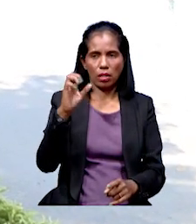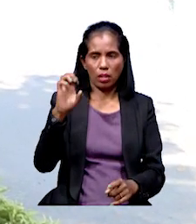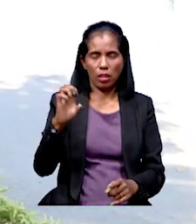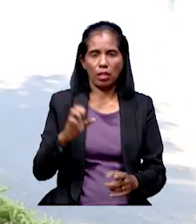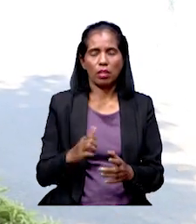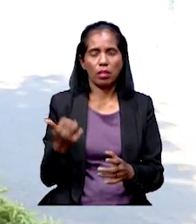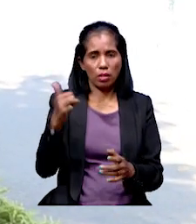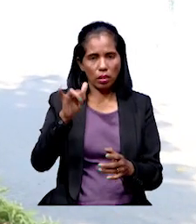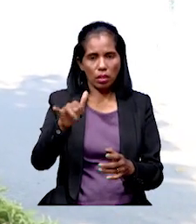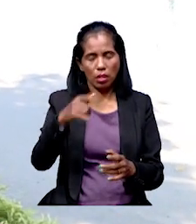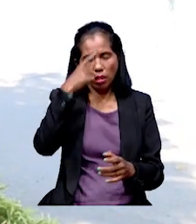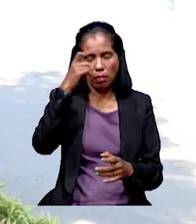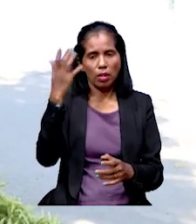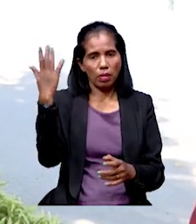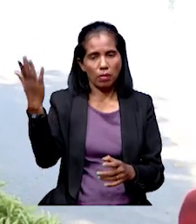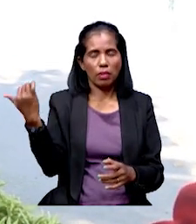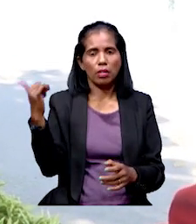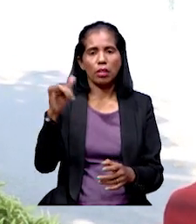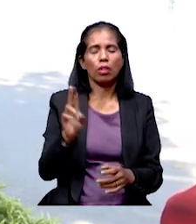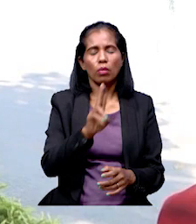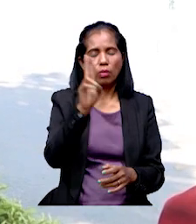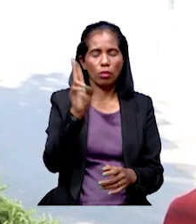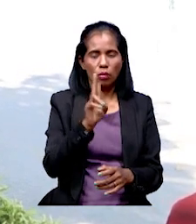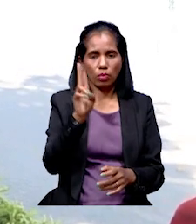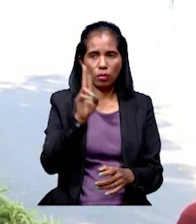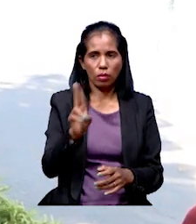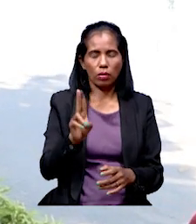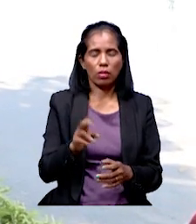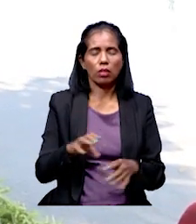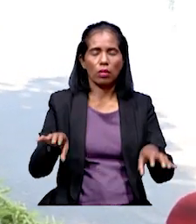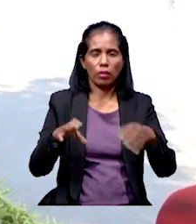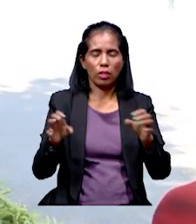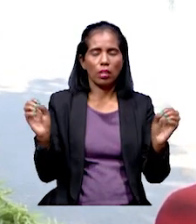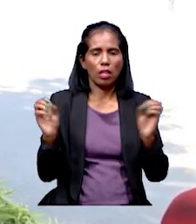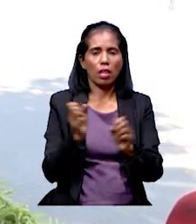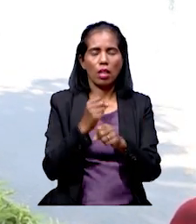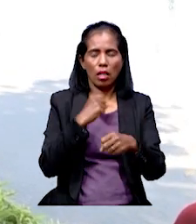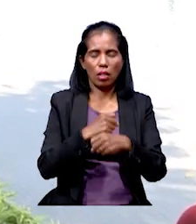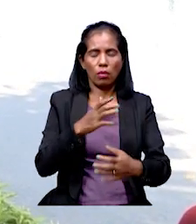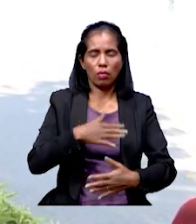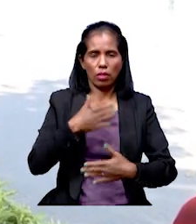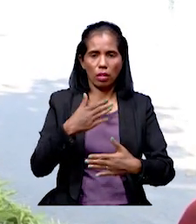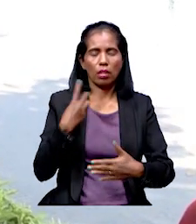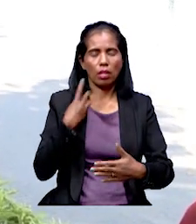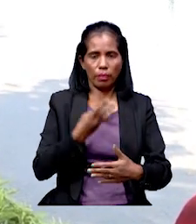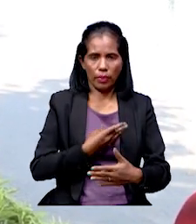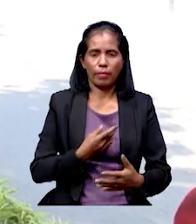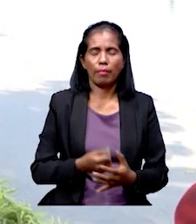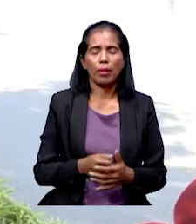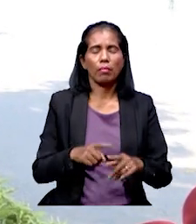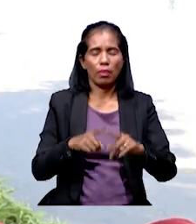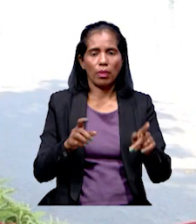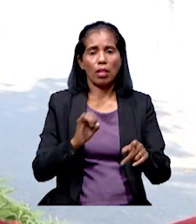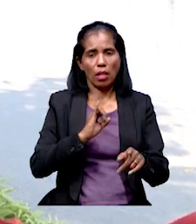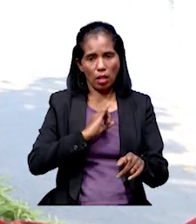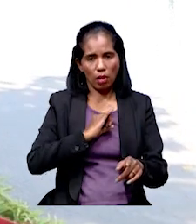stay sira tamba iha neva sira uza sistema na veke ladung satisfas ba husiame nebe ba personalmente